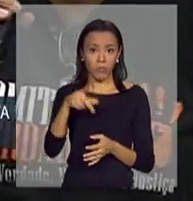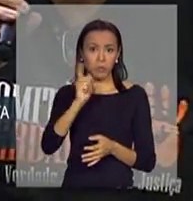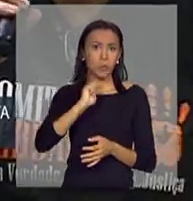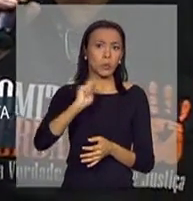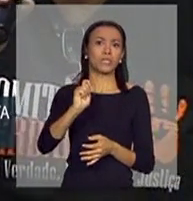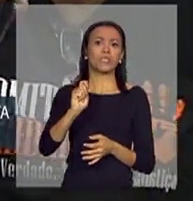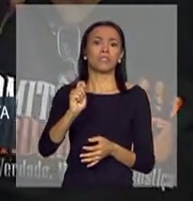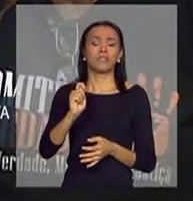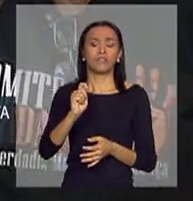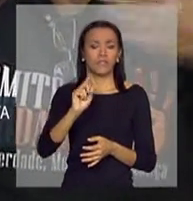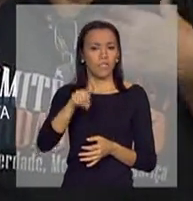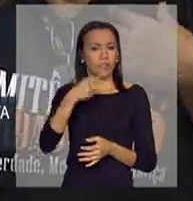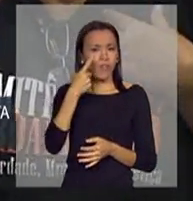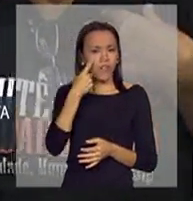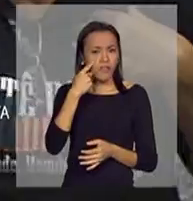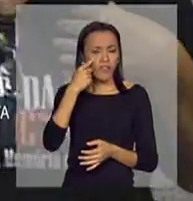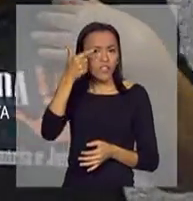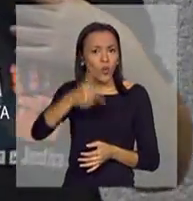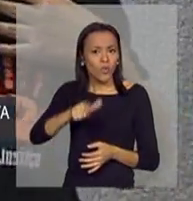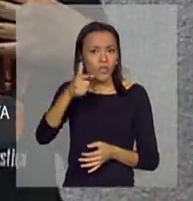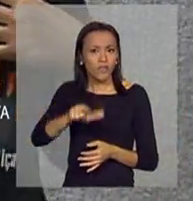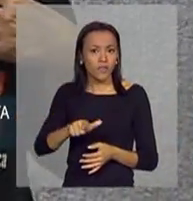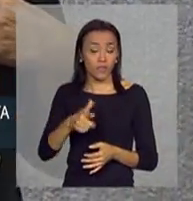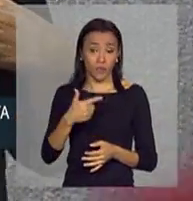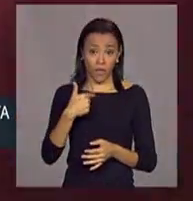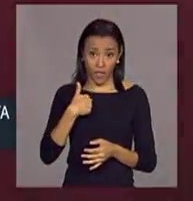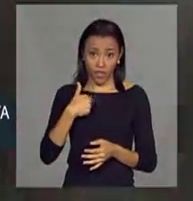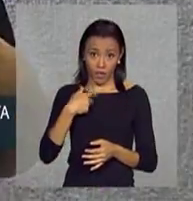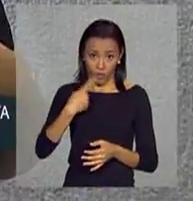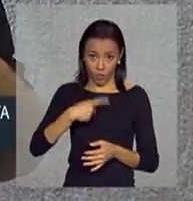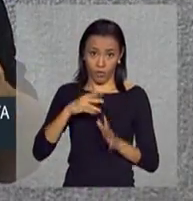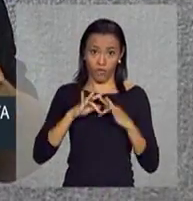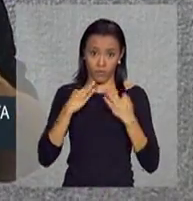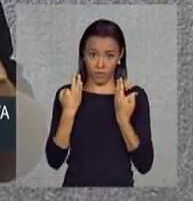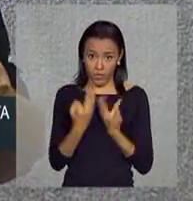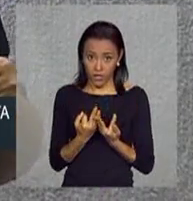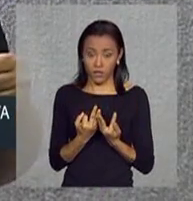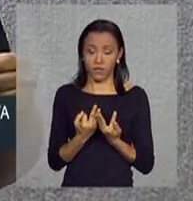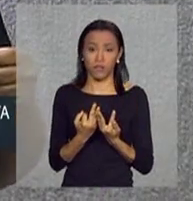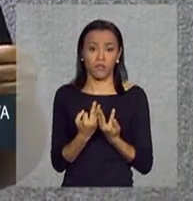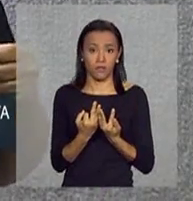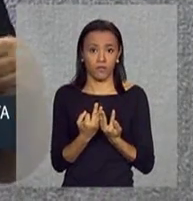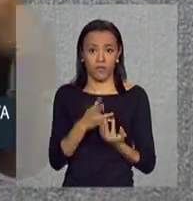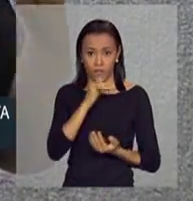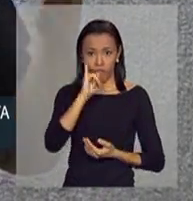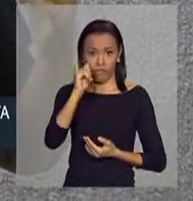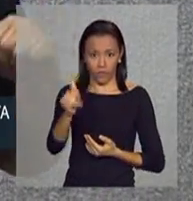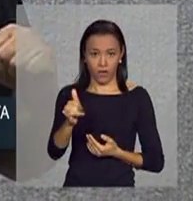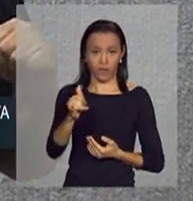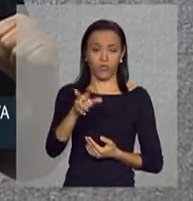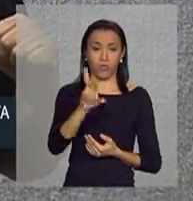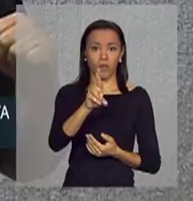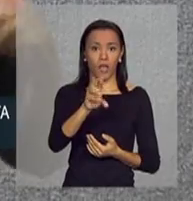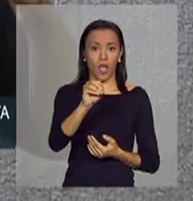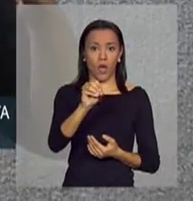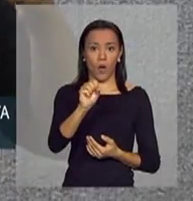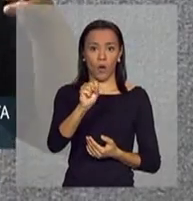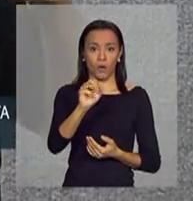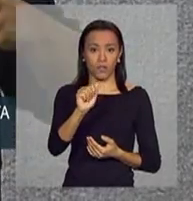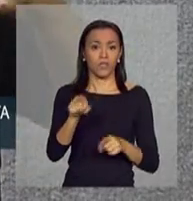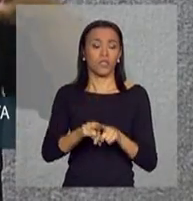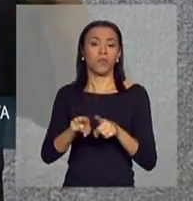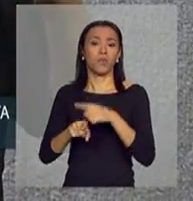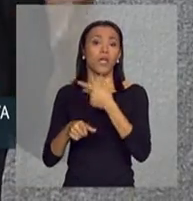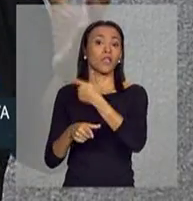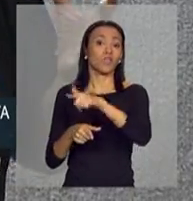que vão ser revistos. Então, como familiar, doutora Rosa e demais membros, eu